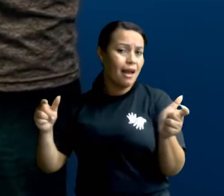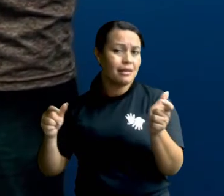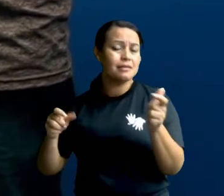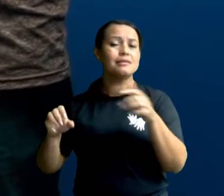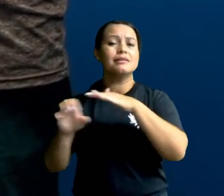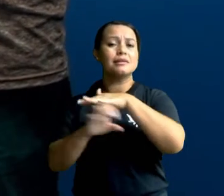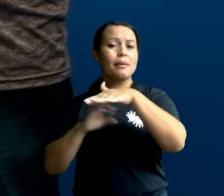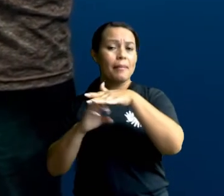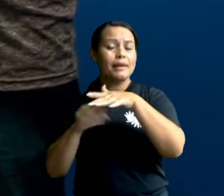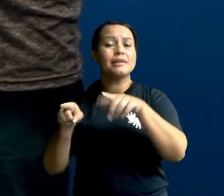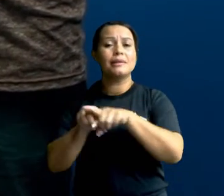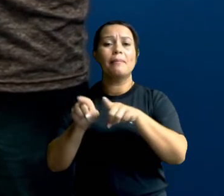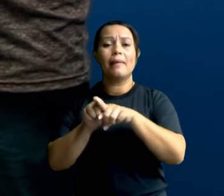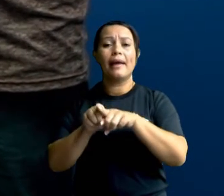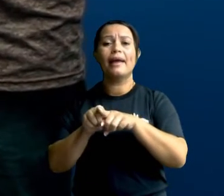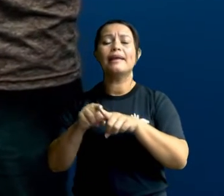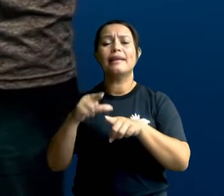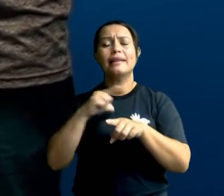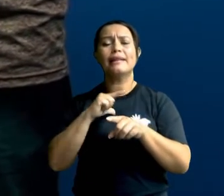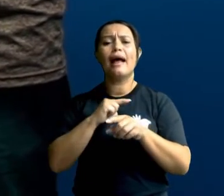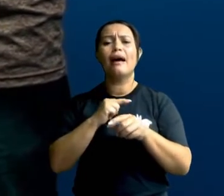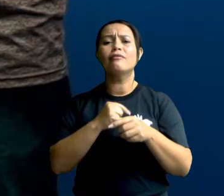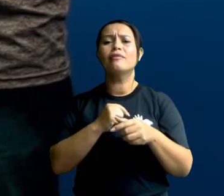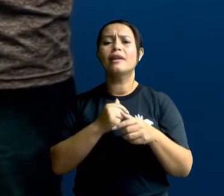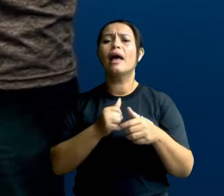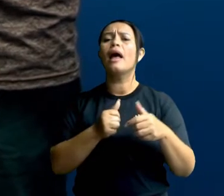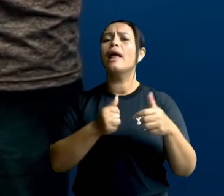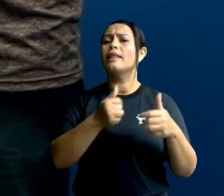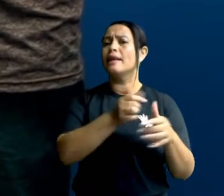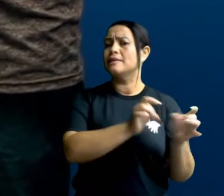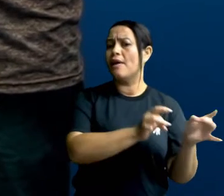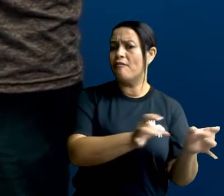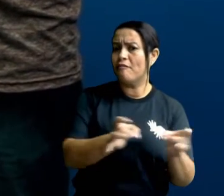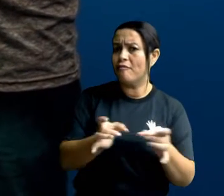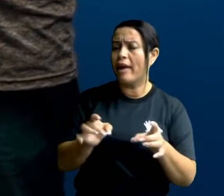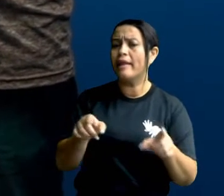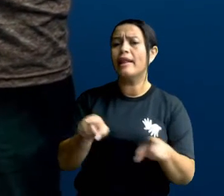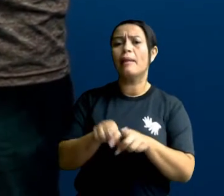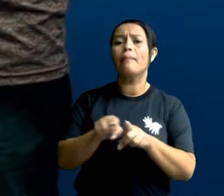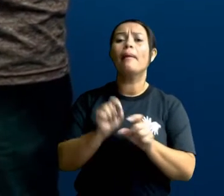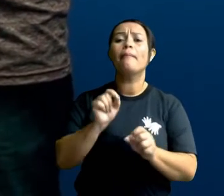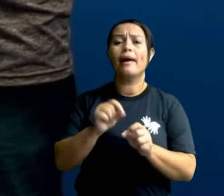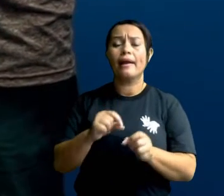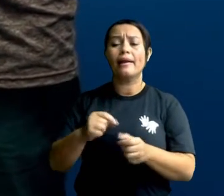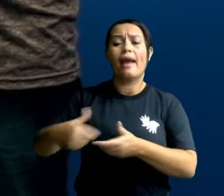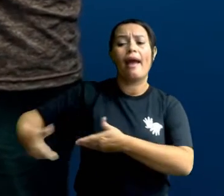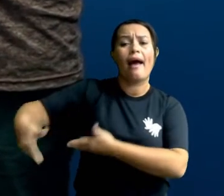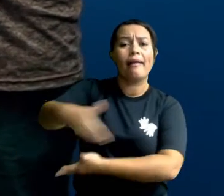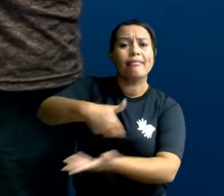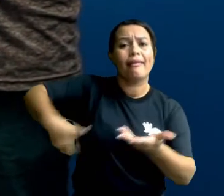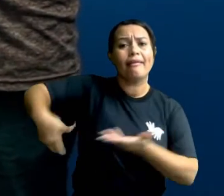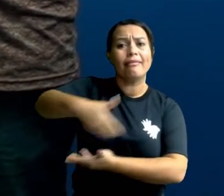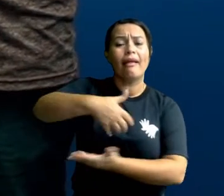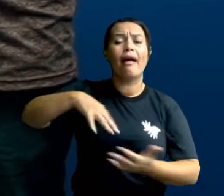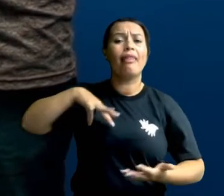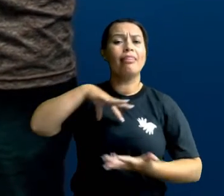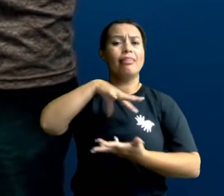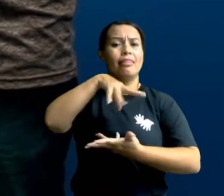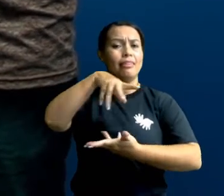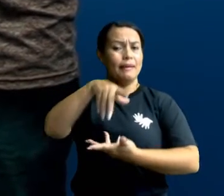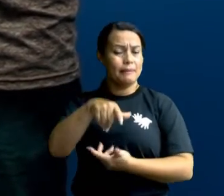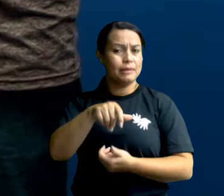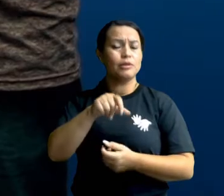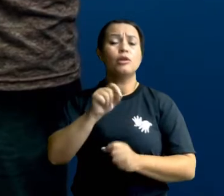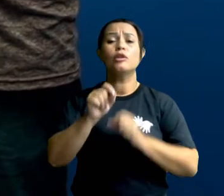grandes empresas que estavam inseridas nesse comércio para atender à demanda